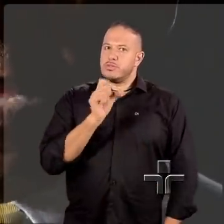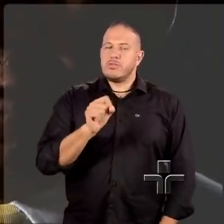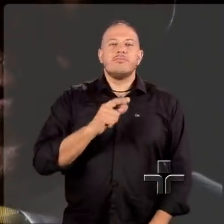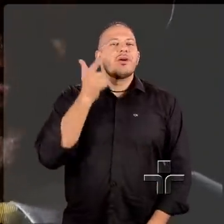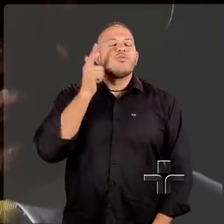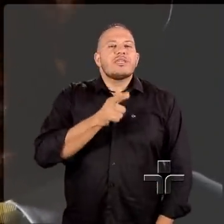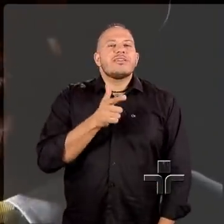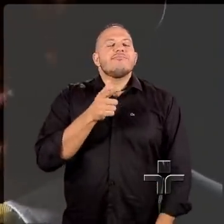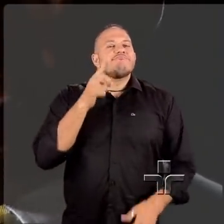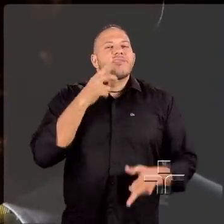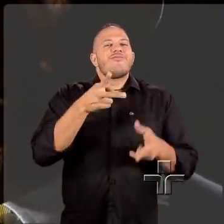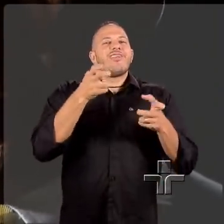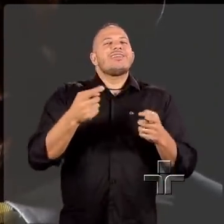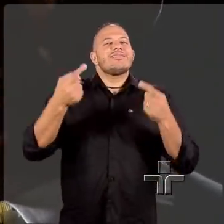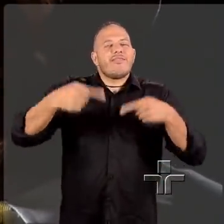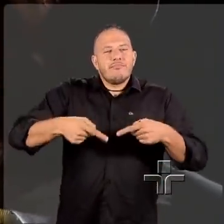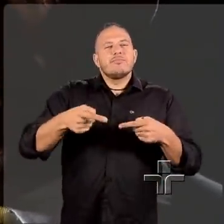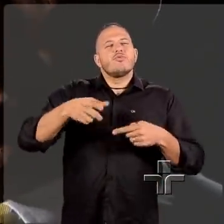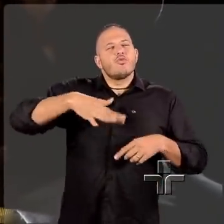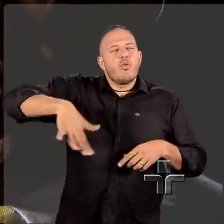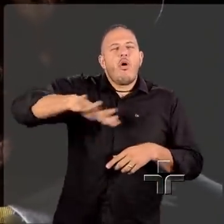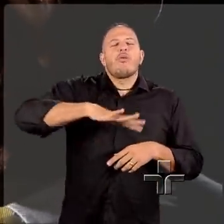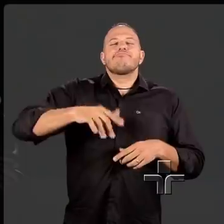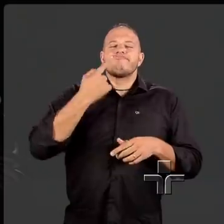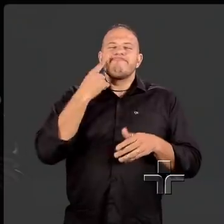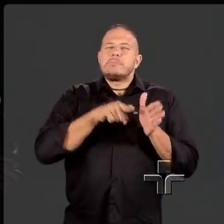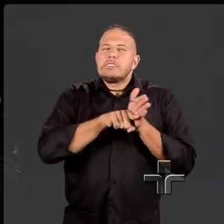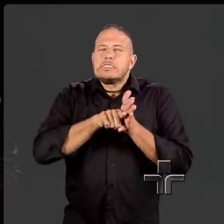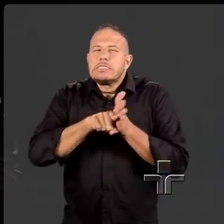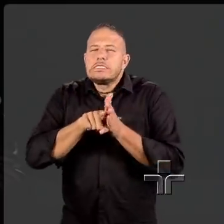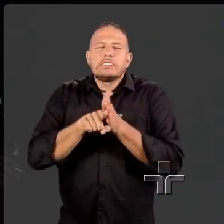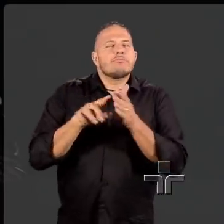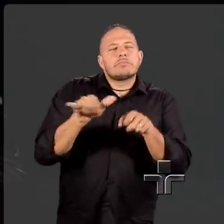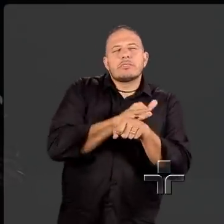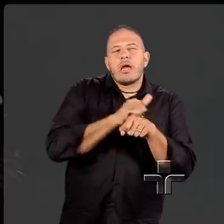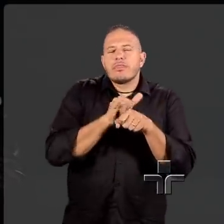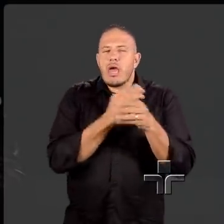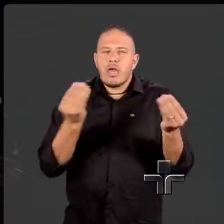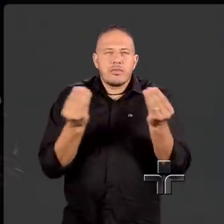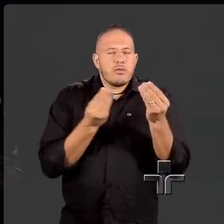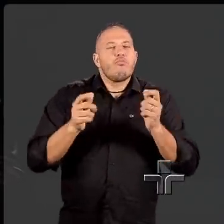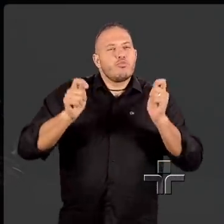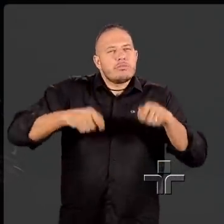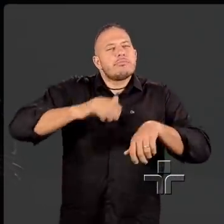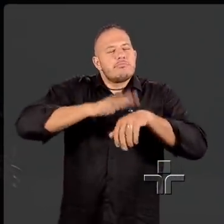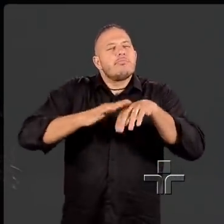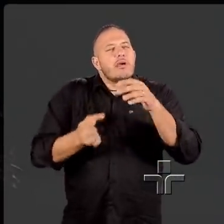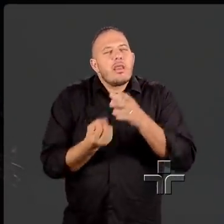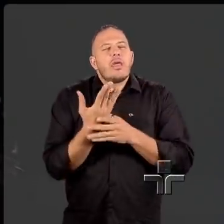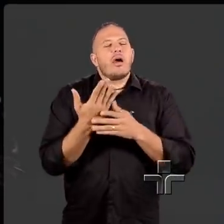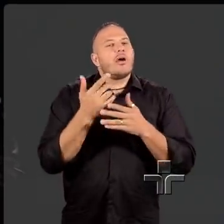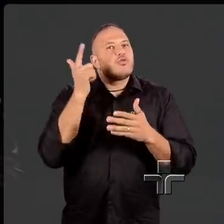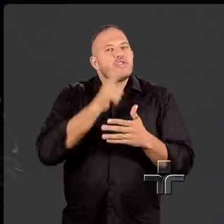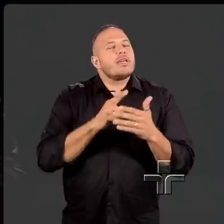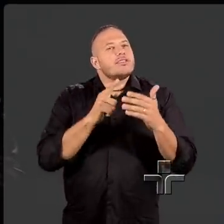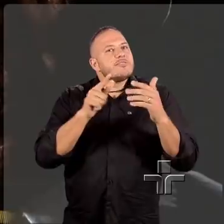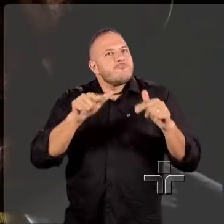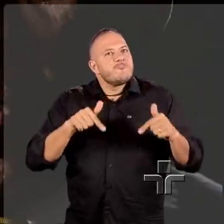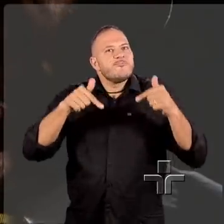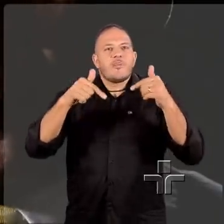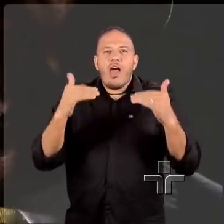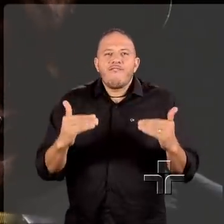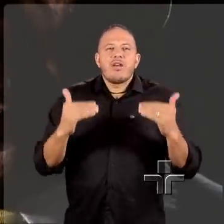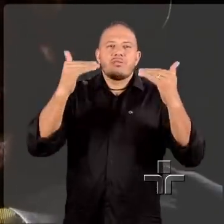esse desafio, a nação se debruçou na procura de caminhos que pudessem criar as condições para que dessemos um salto nesse